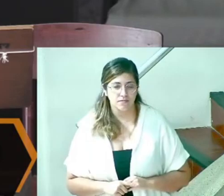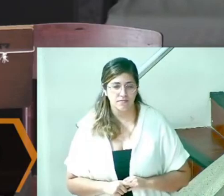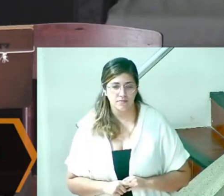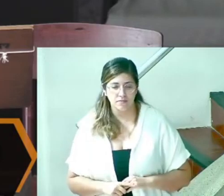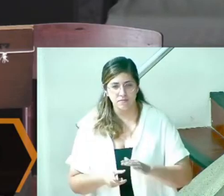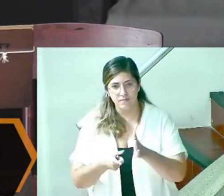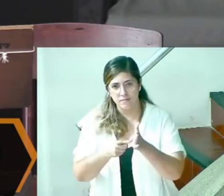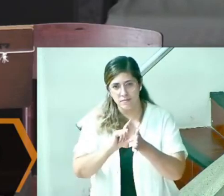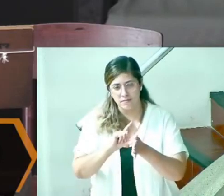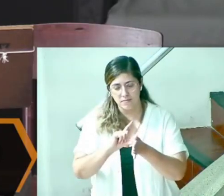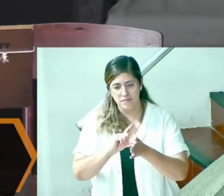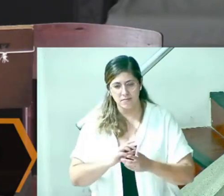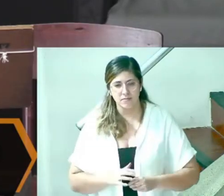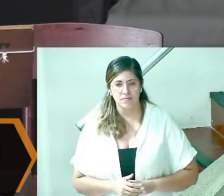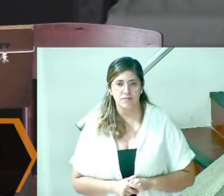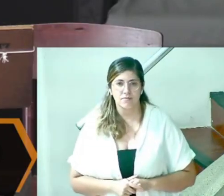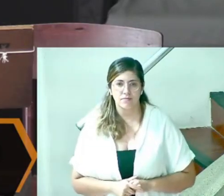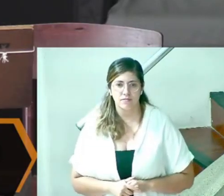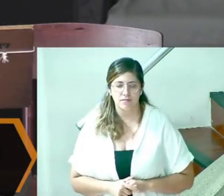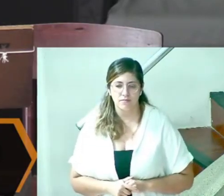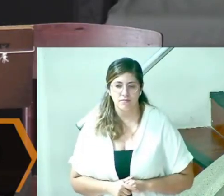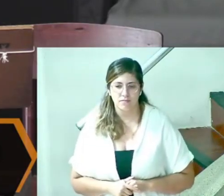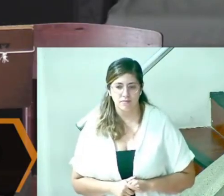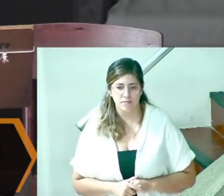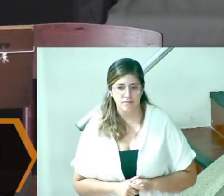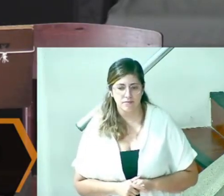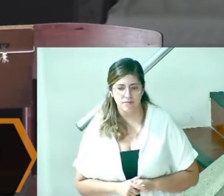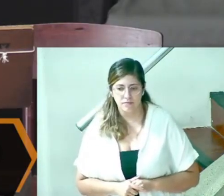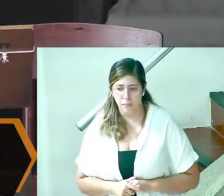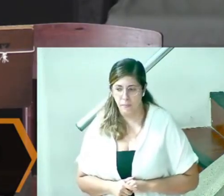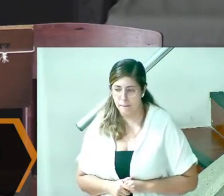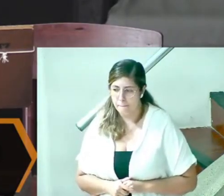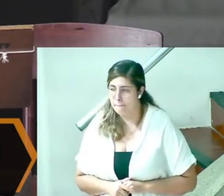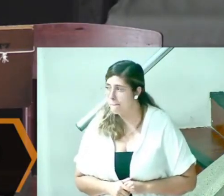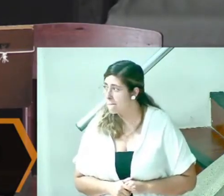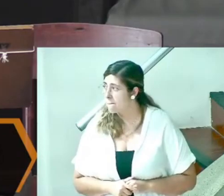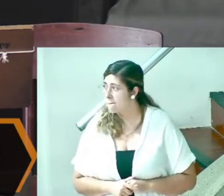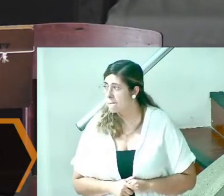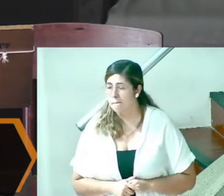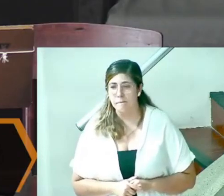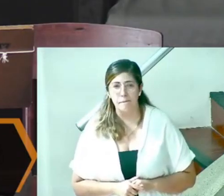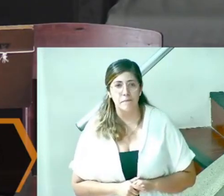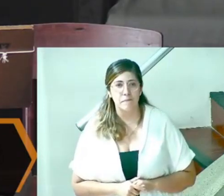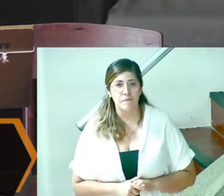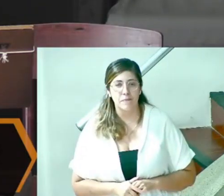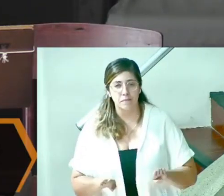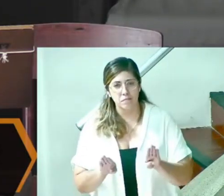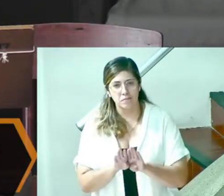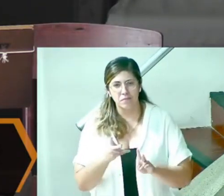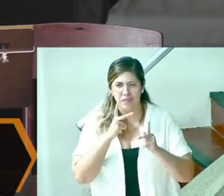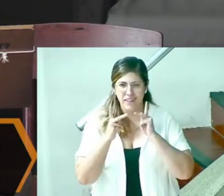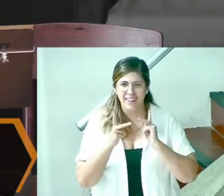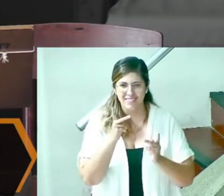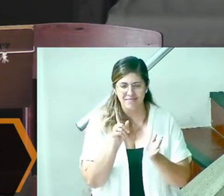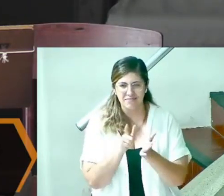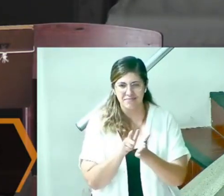Mas antes de introduzirmos a palavra, eu gostaria de me dirigir aos nossos filhos, às